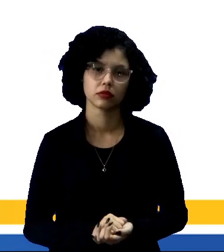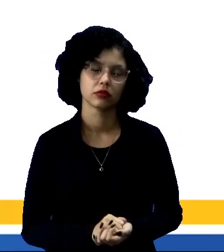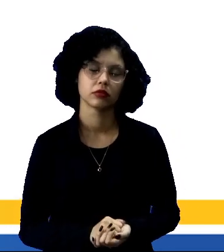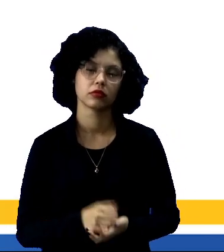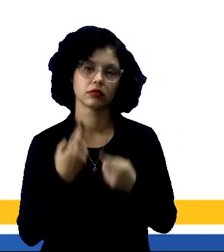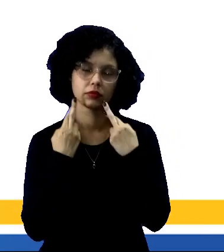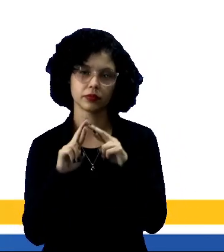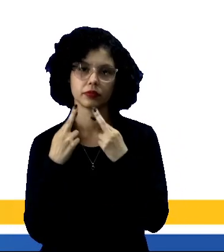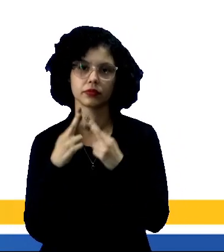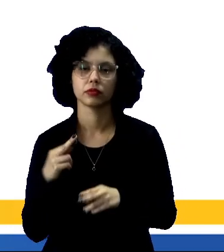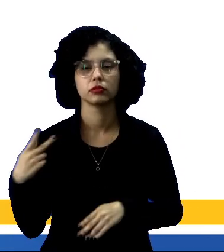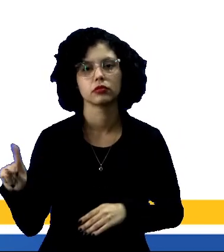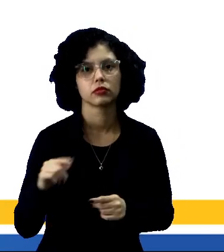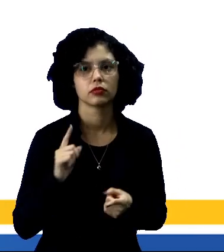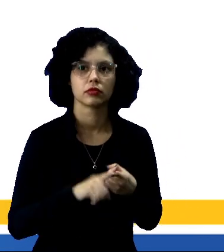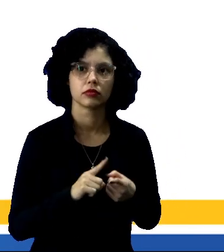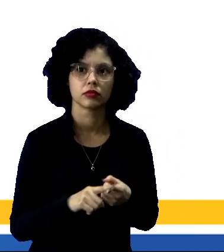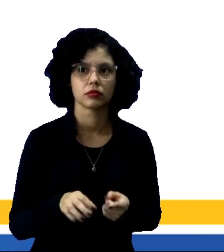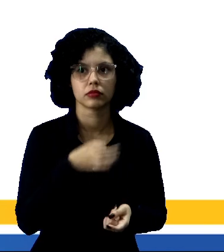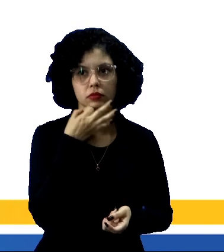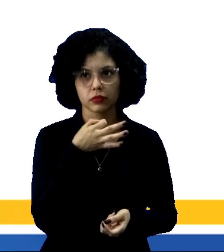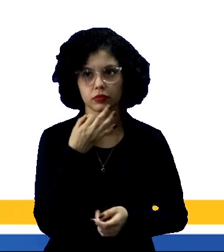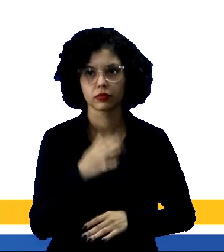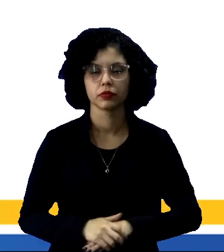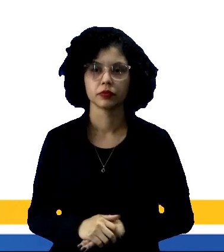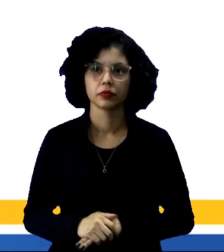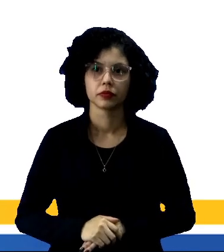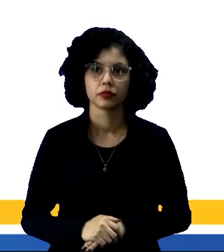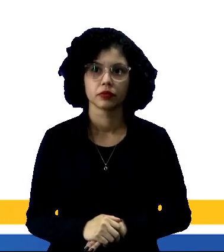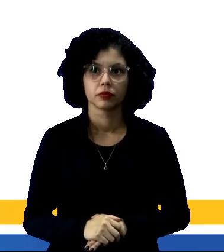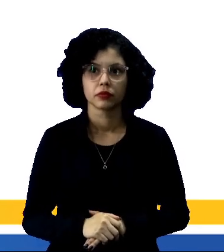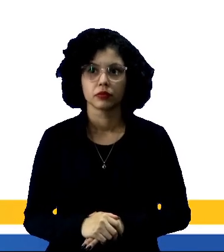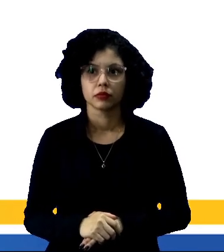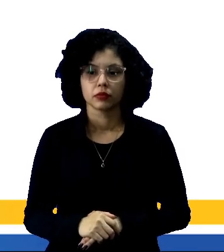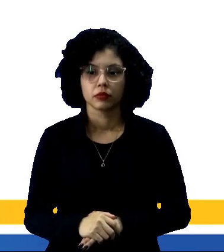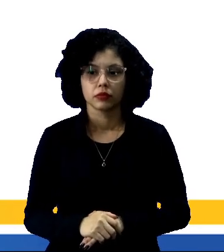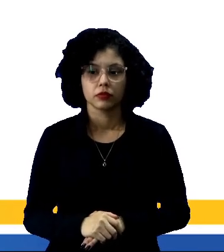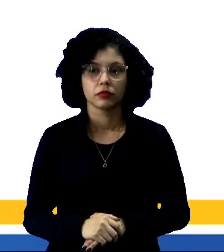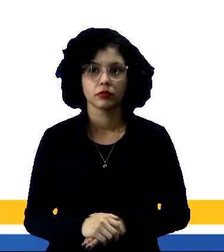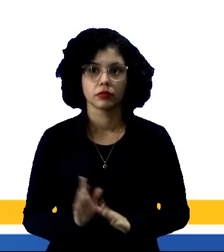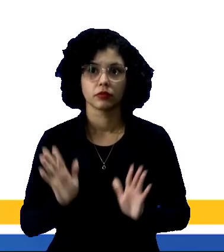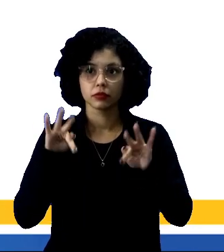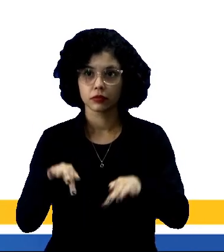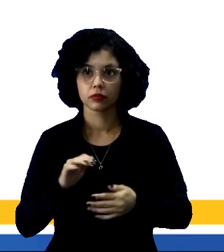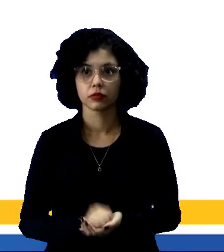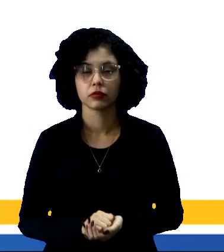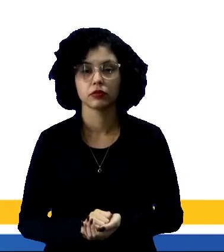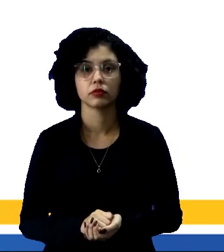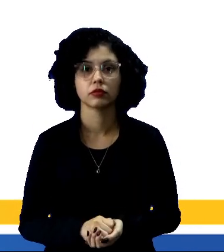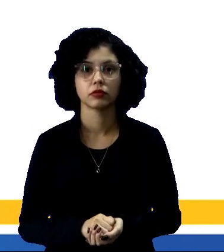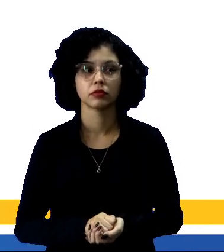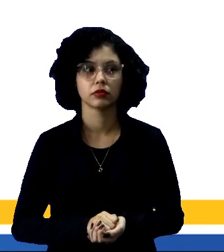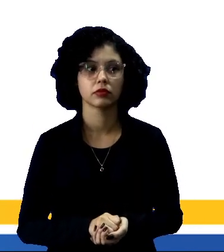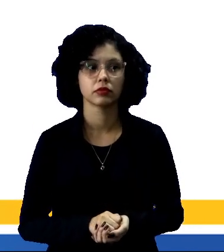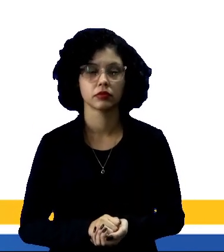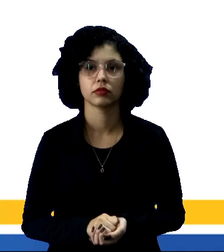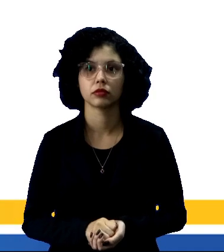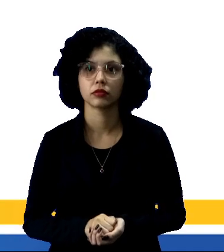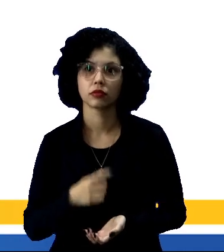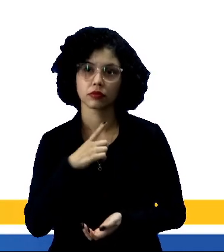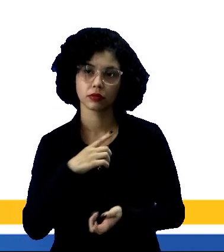da reclamação dela por meio de argumentos. Ok, gente? Então, para a gente finalizar, para a gente